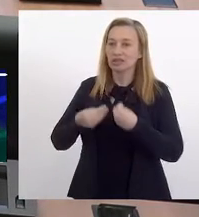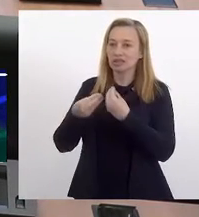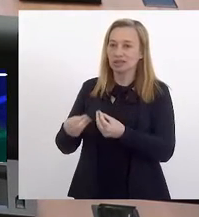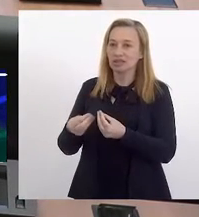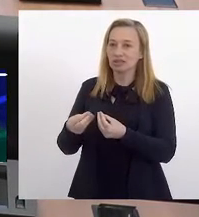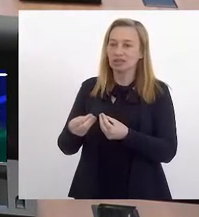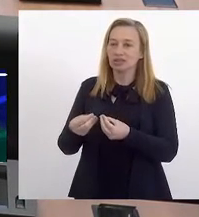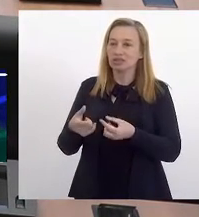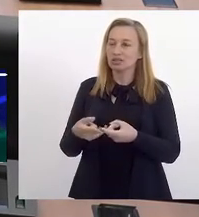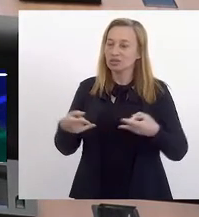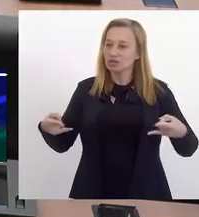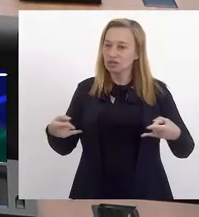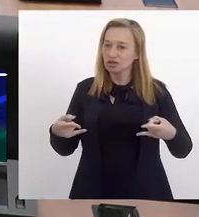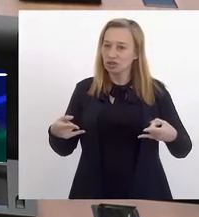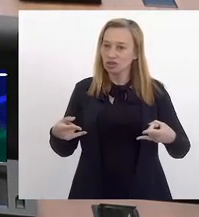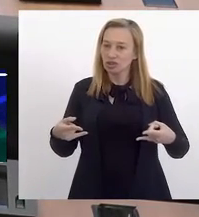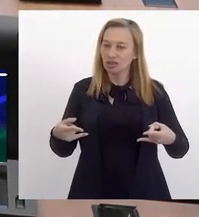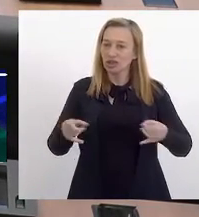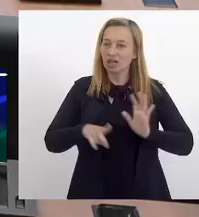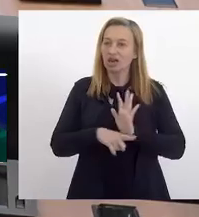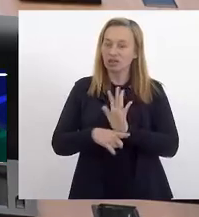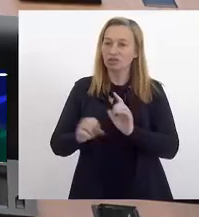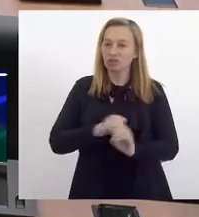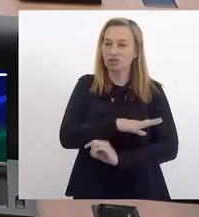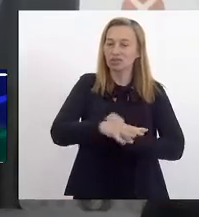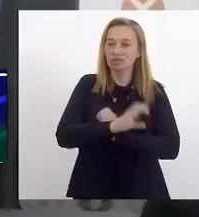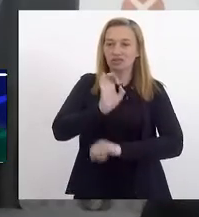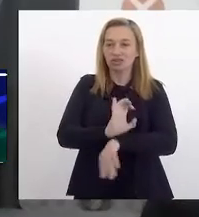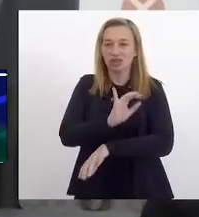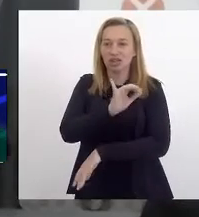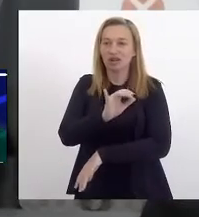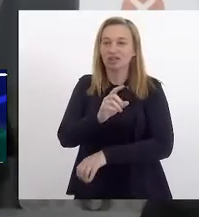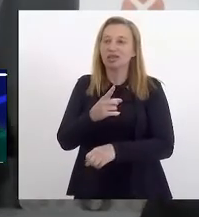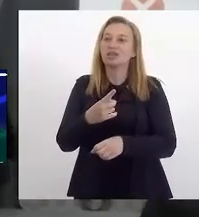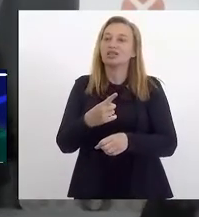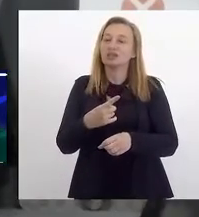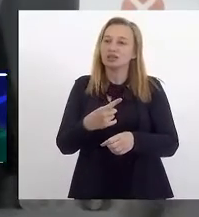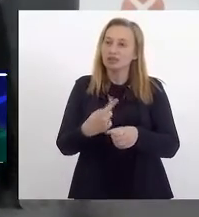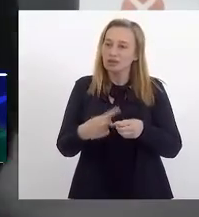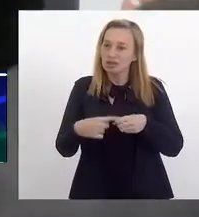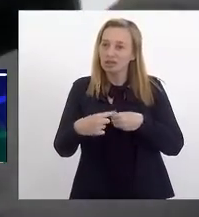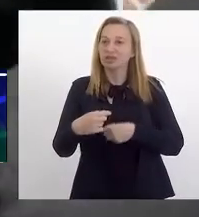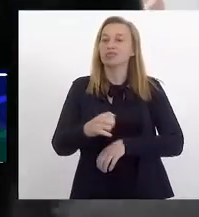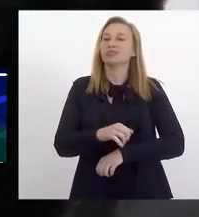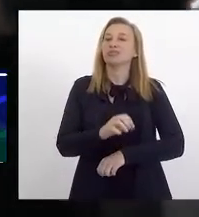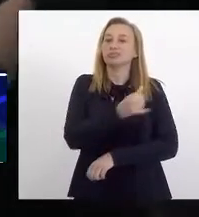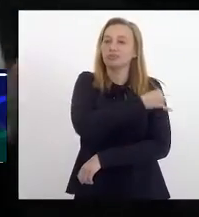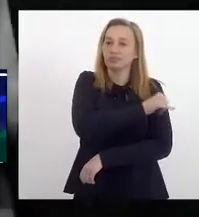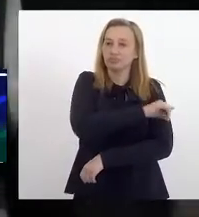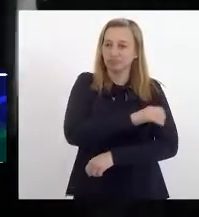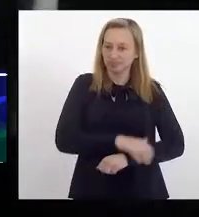do cheque dos recursos à assistência social do estado do, Rio, do município do Rio de Janeiro.